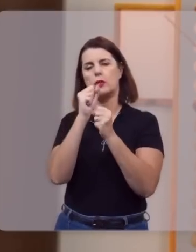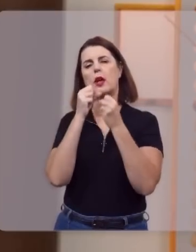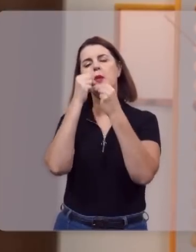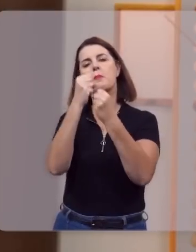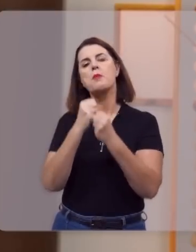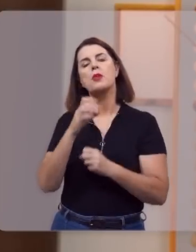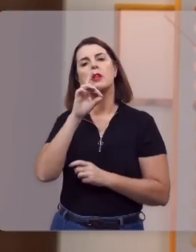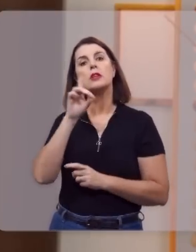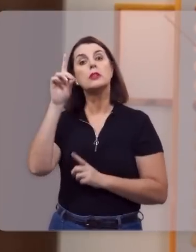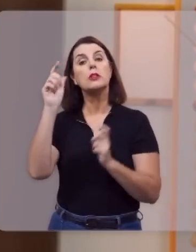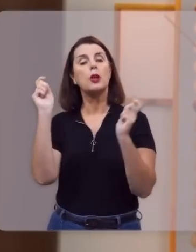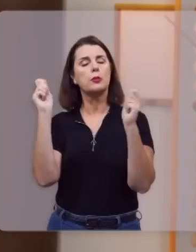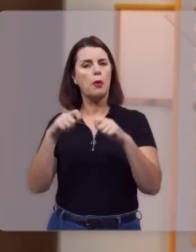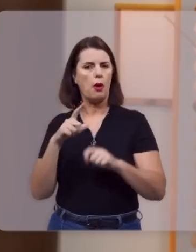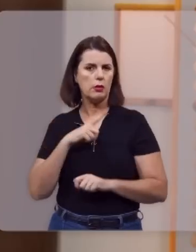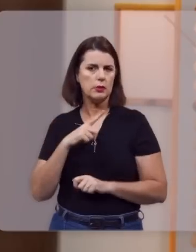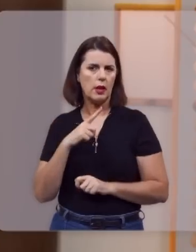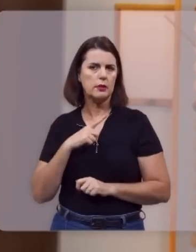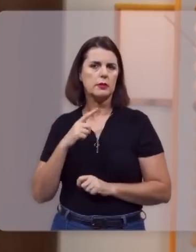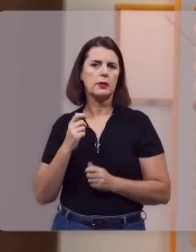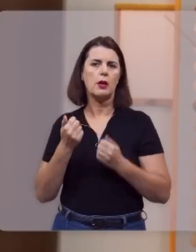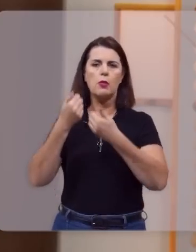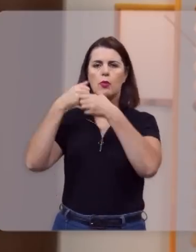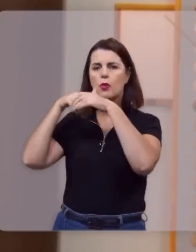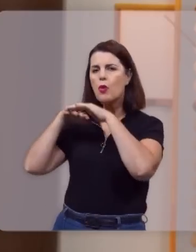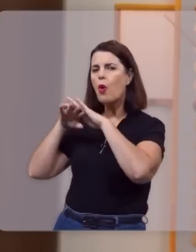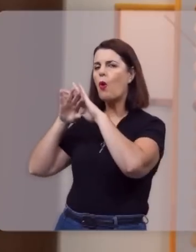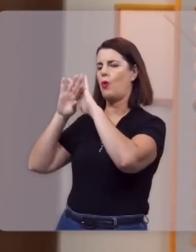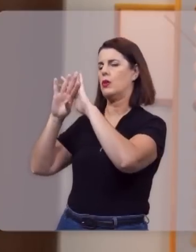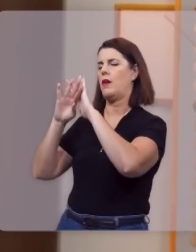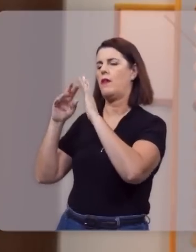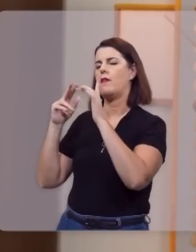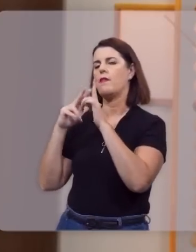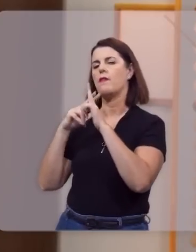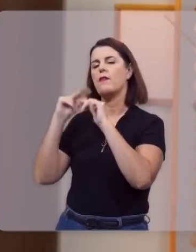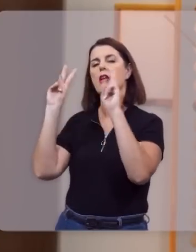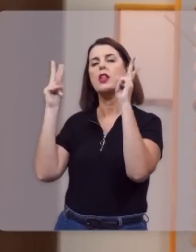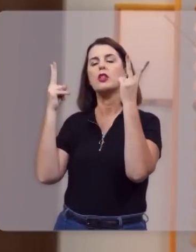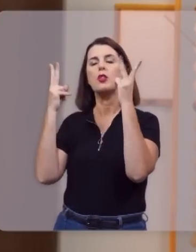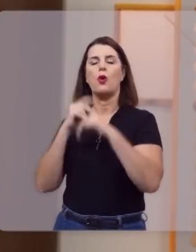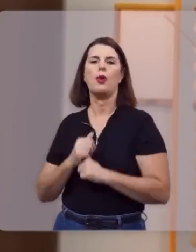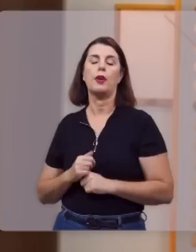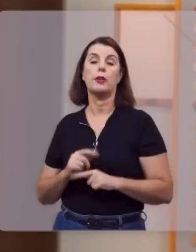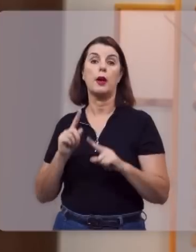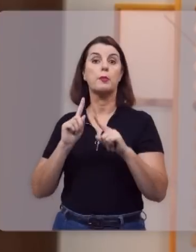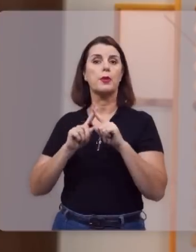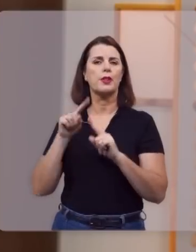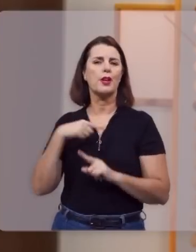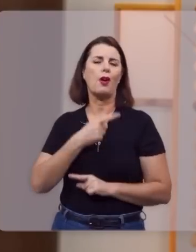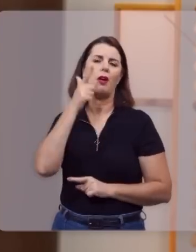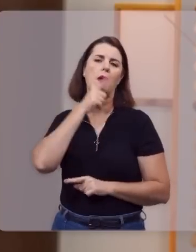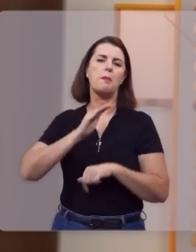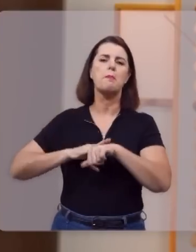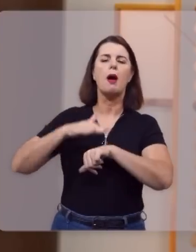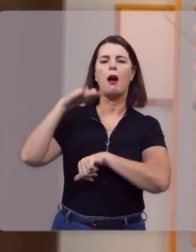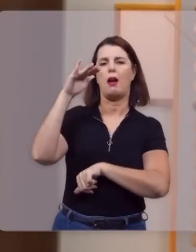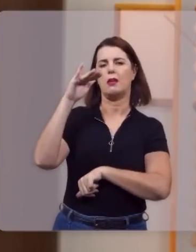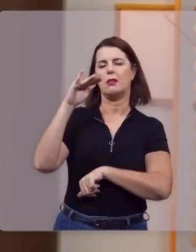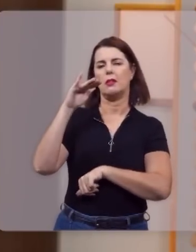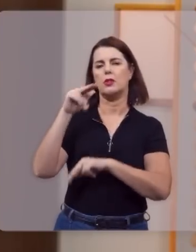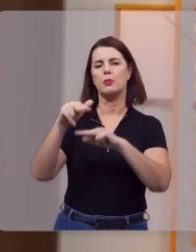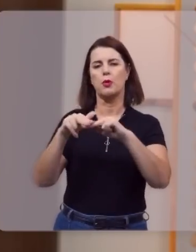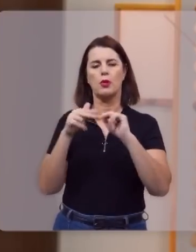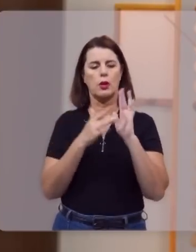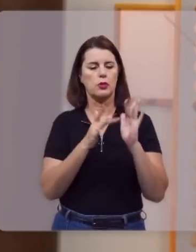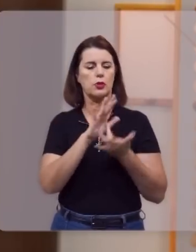de Deus e podemos ter consagradora vitória, porque já somos mais do que vencedores